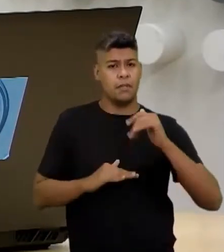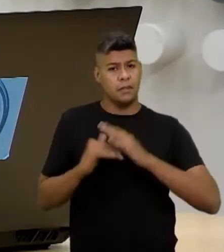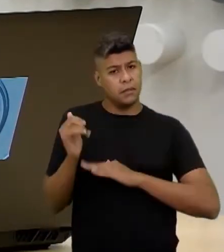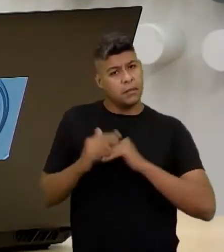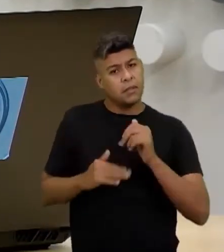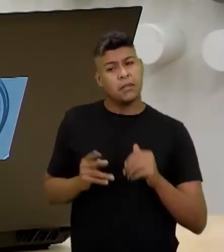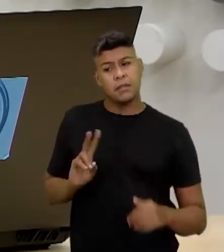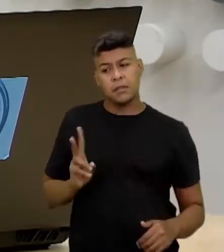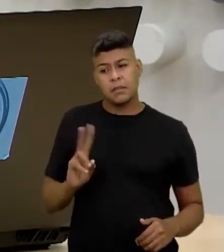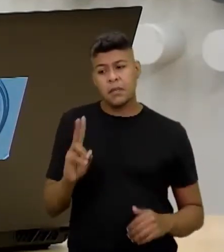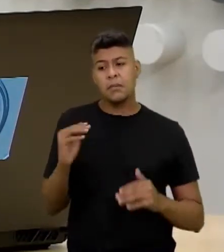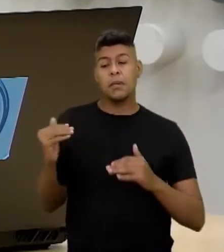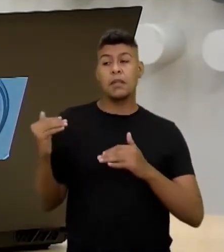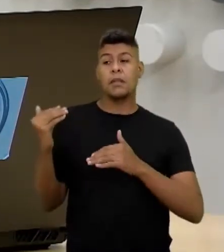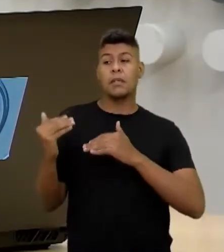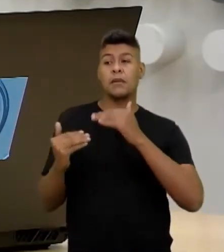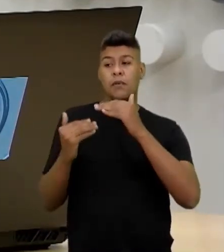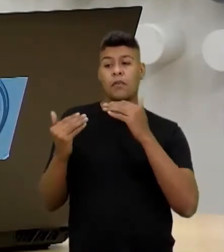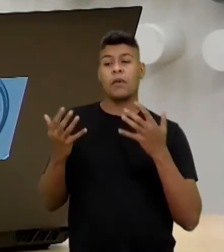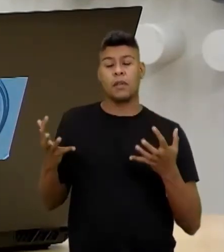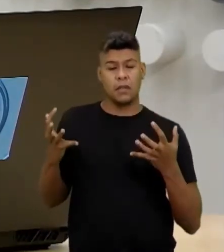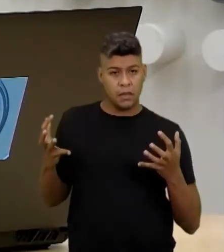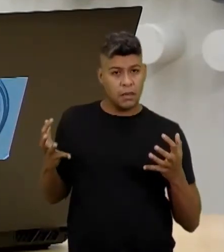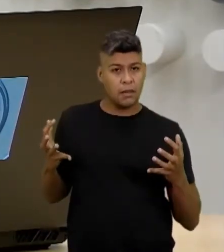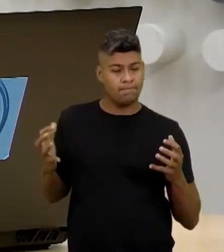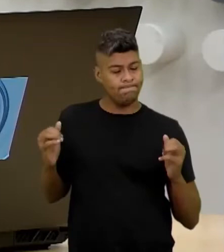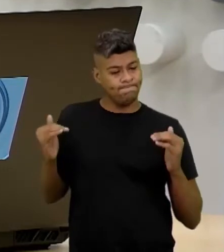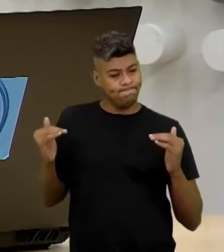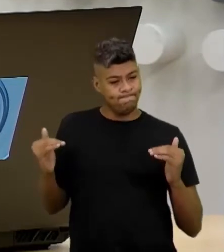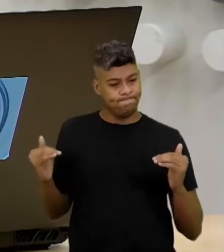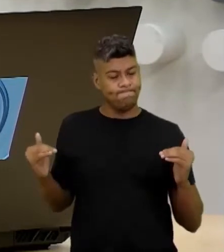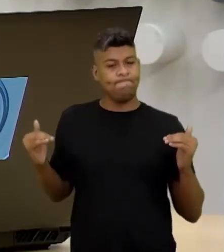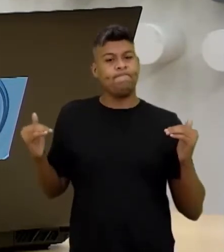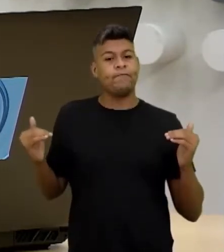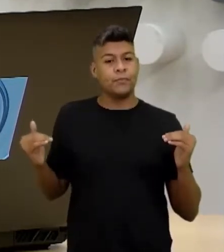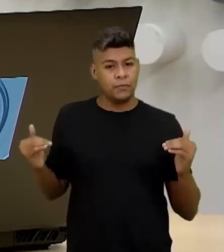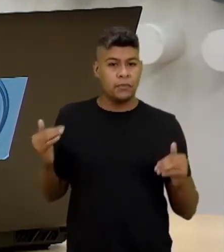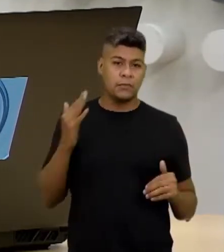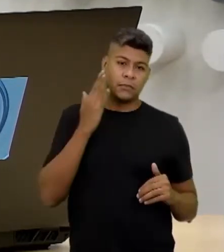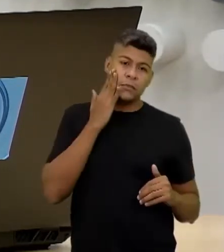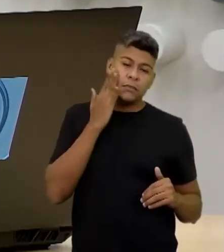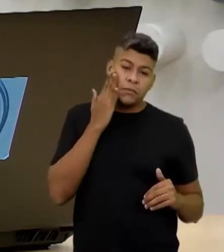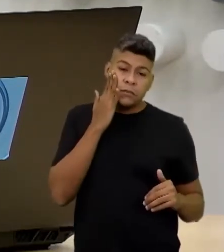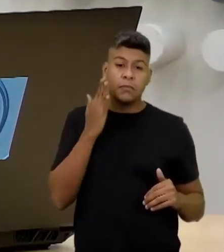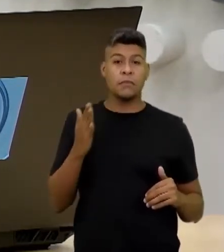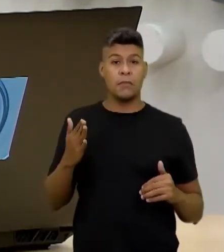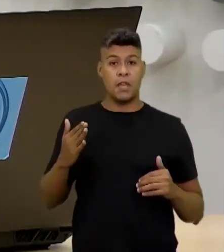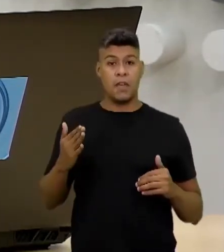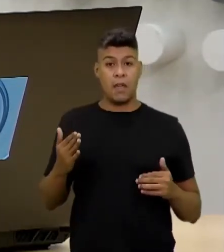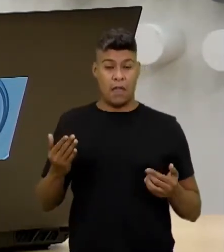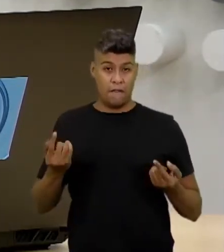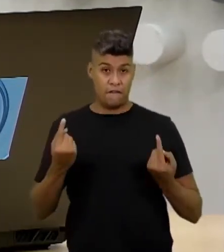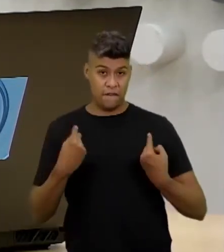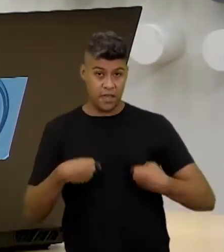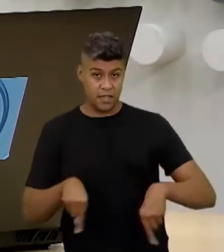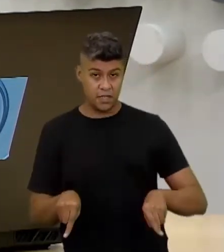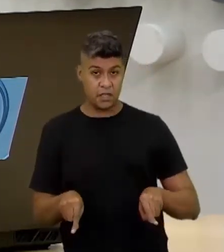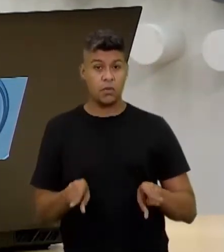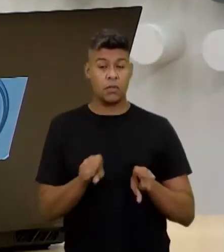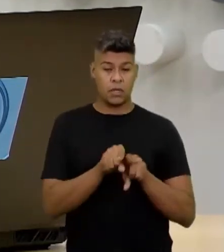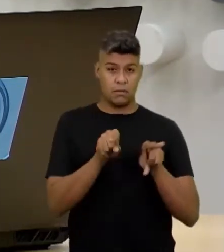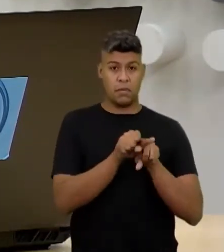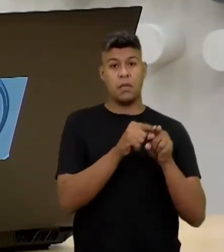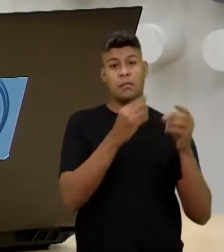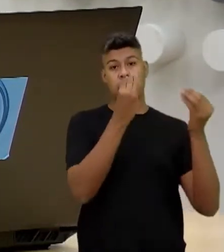buscando sempre desenvolver suas potencialidades sendo elas de um ponto de vista físico e de um ponto de vista